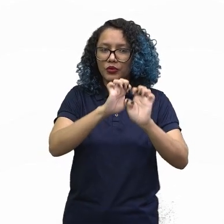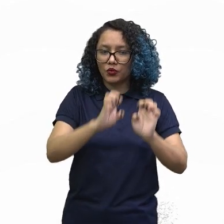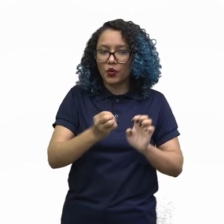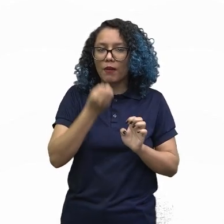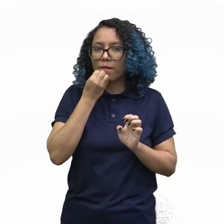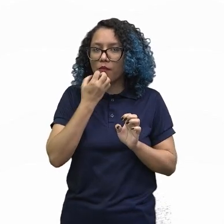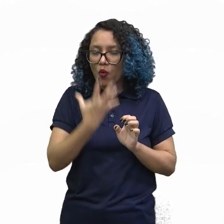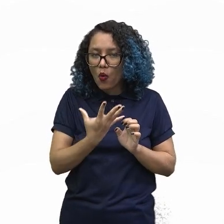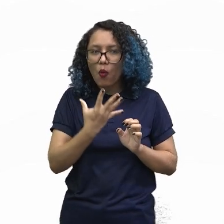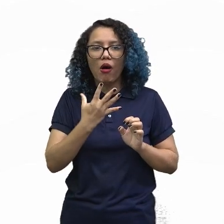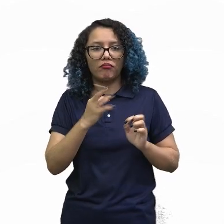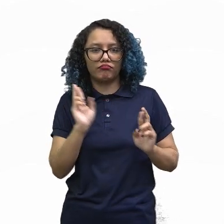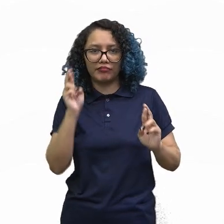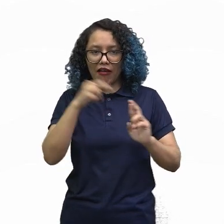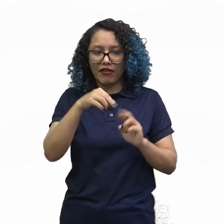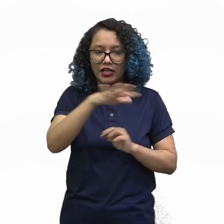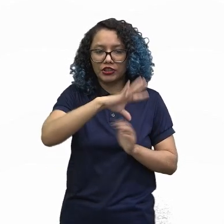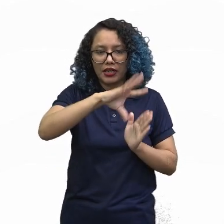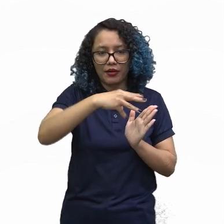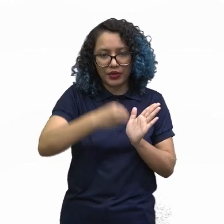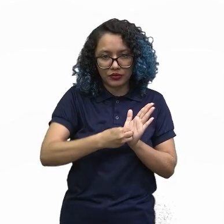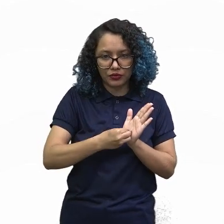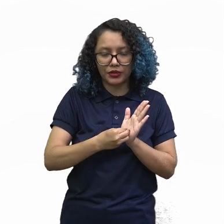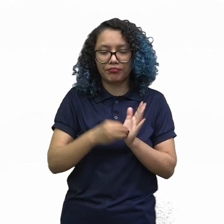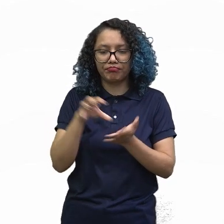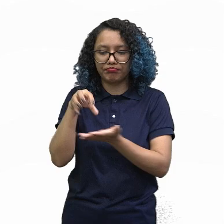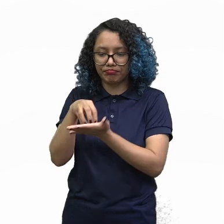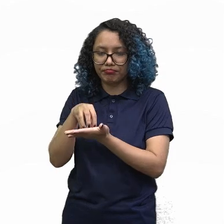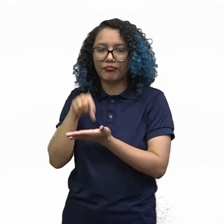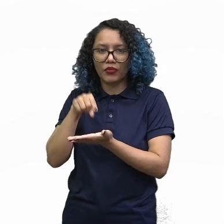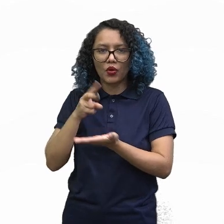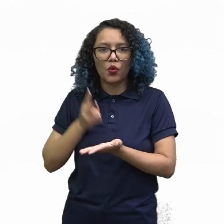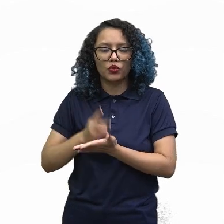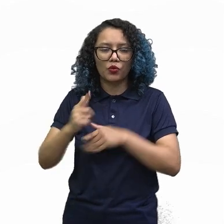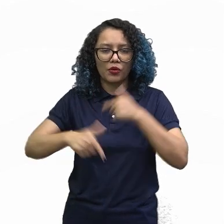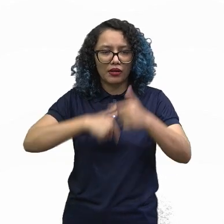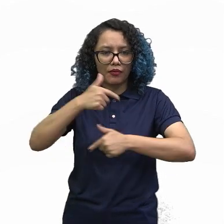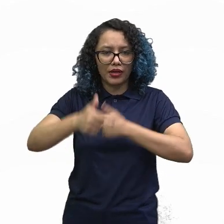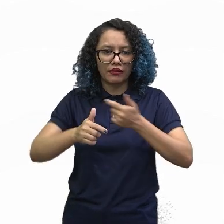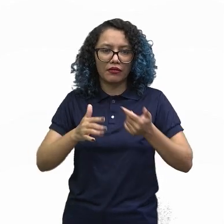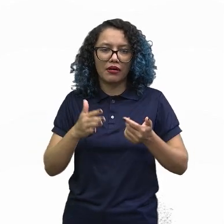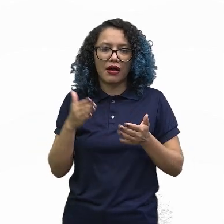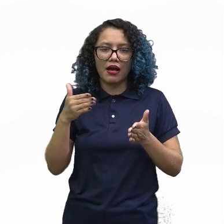para a Amazônia. Tá? A SUDAM ela continuou a operar até ser